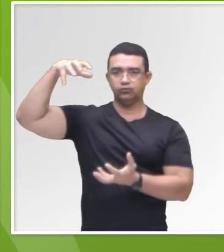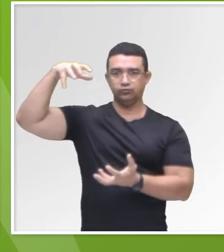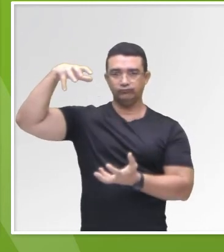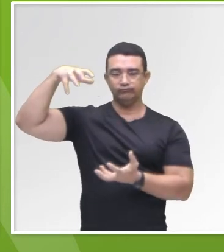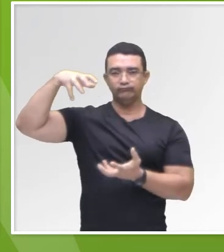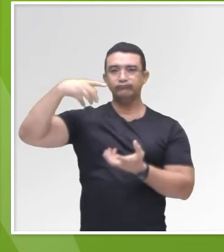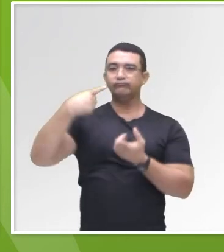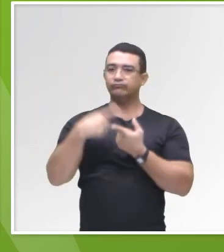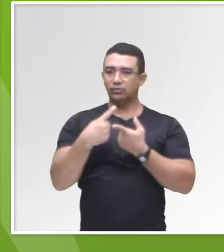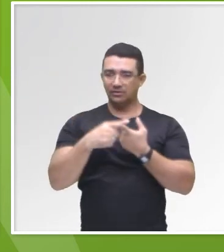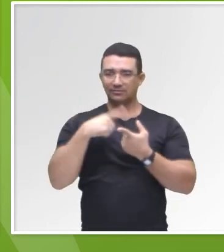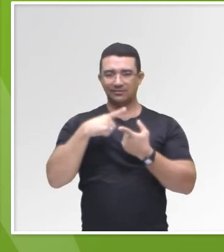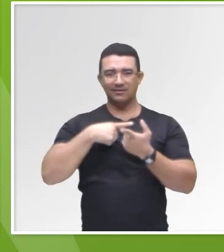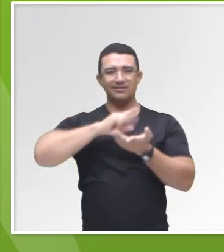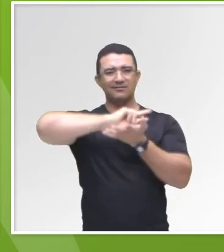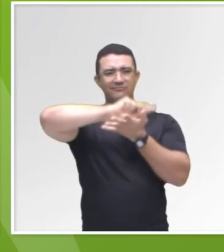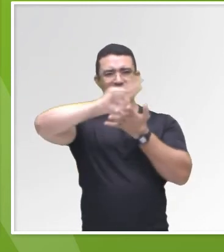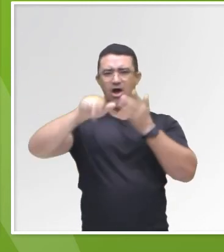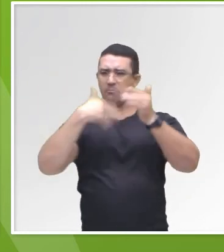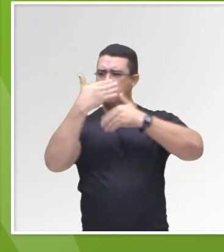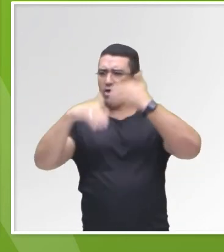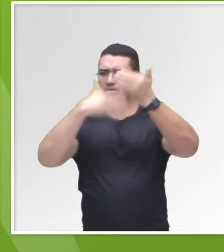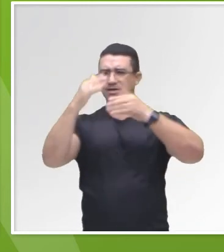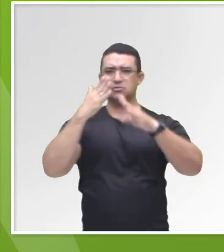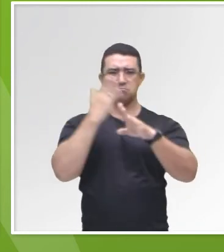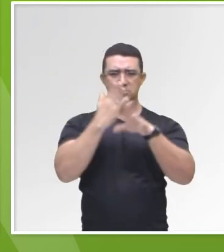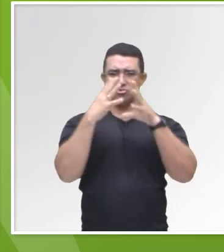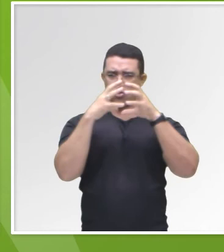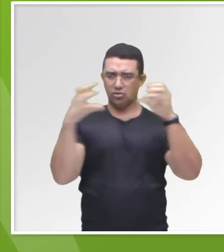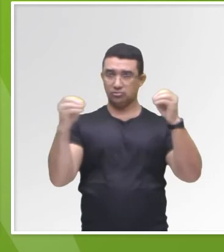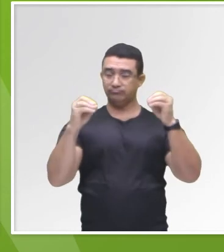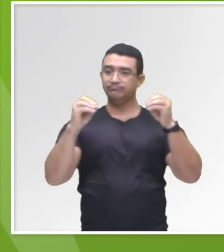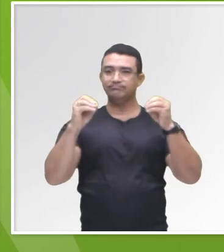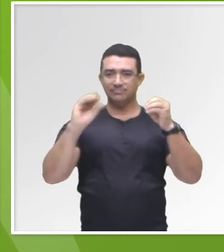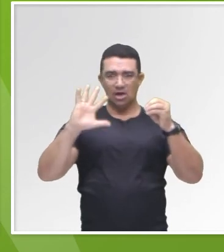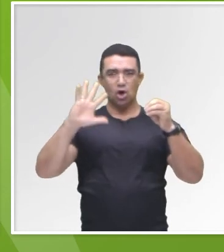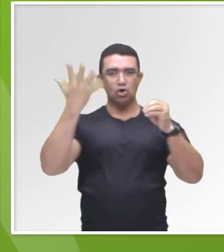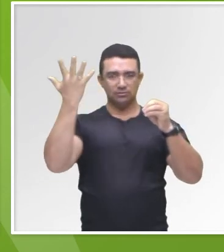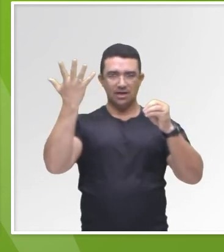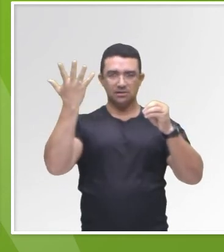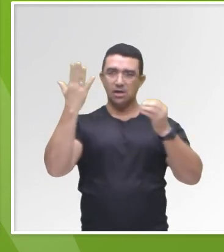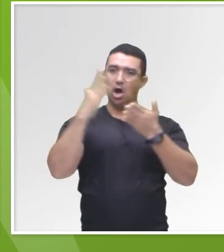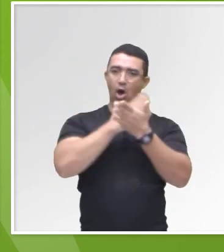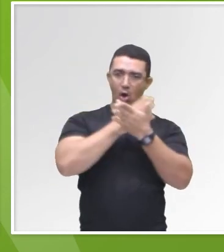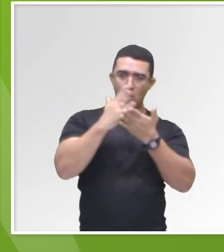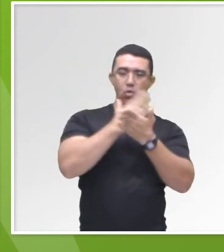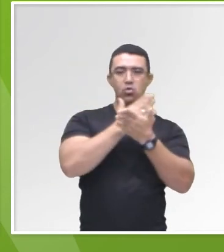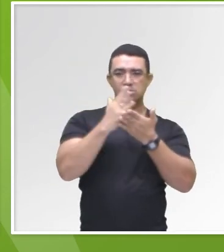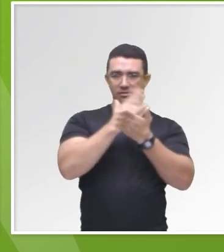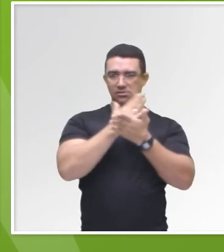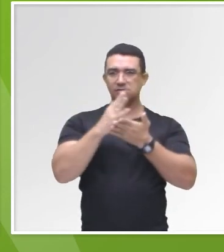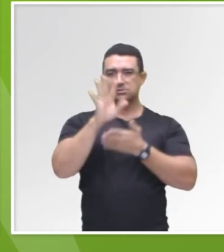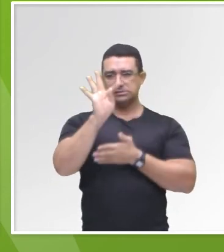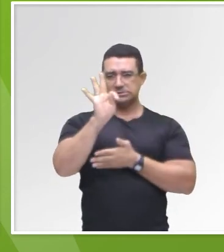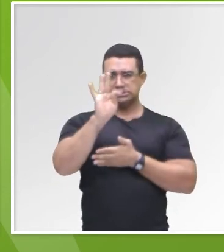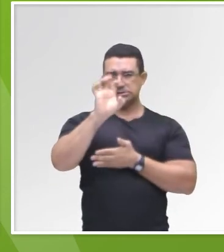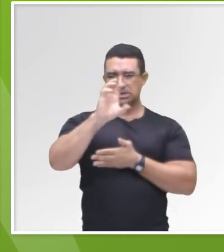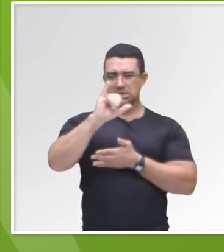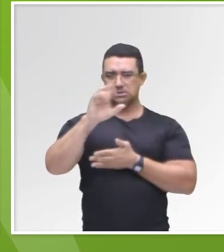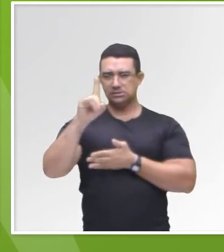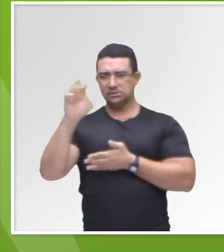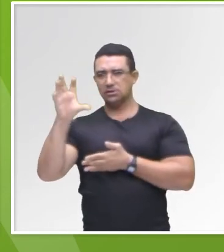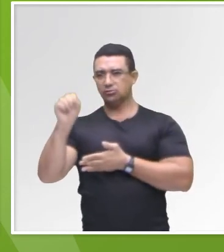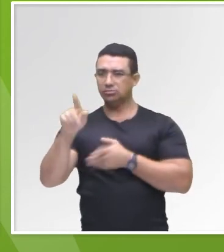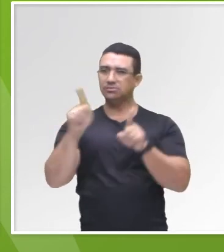sucessão de mitoses que acontece em algumas células, aliás, em alguns tecidos, para que a pessoa possa crescer, né, formar